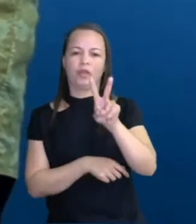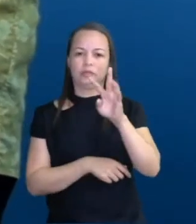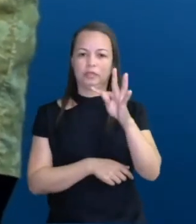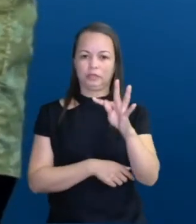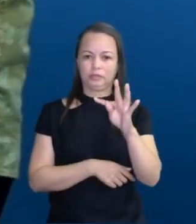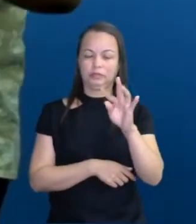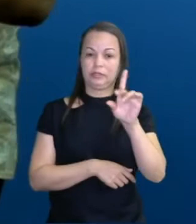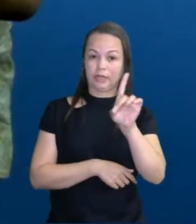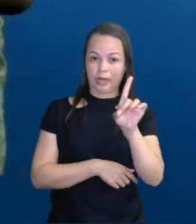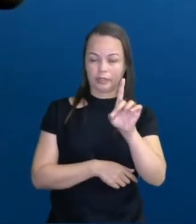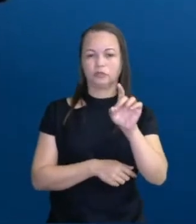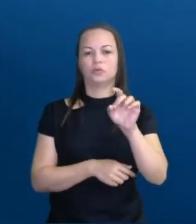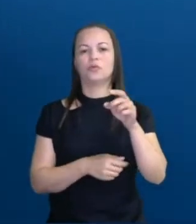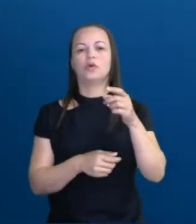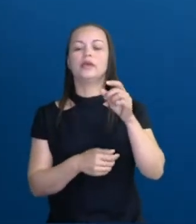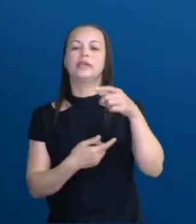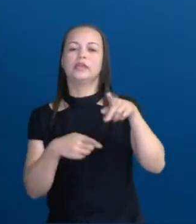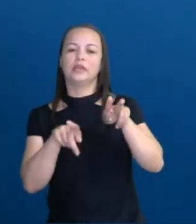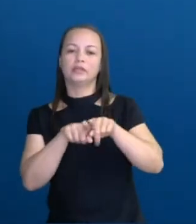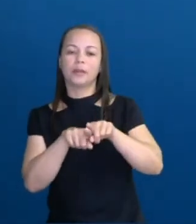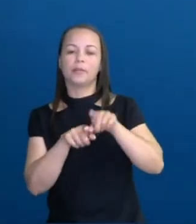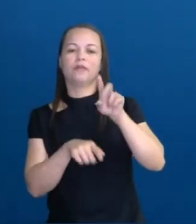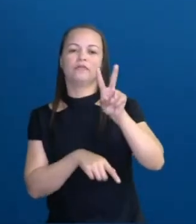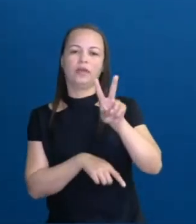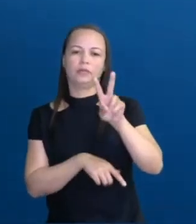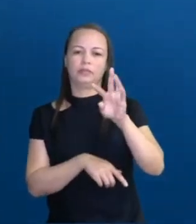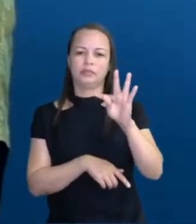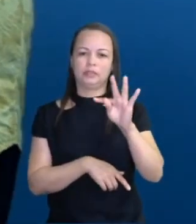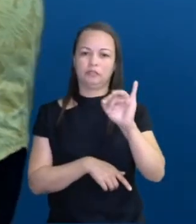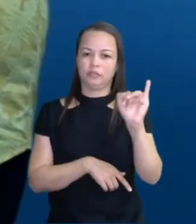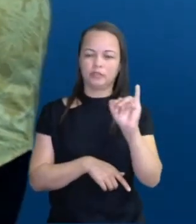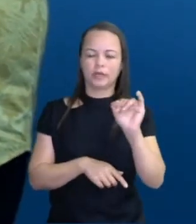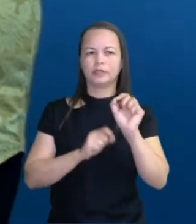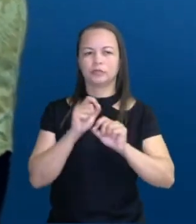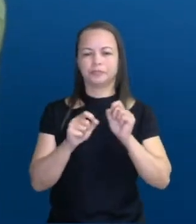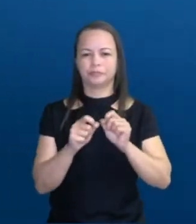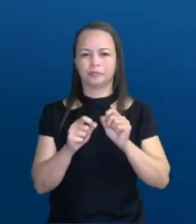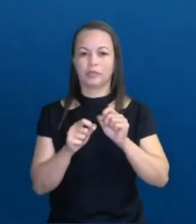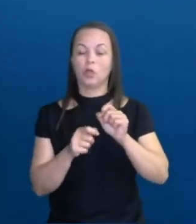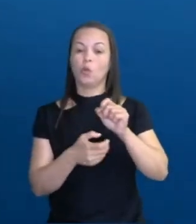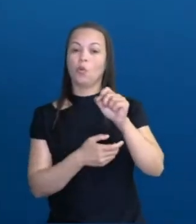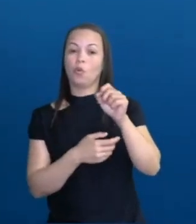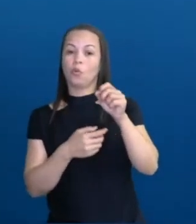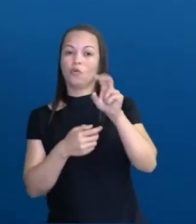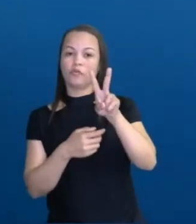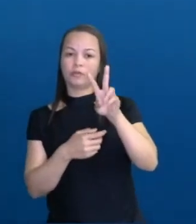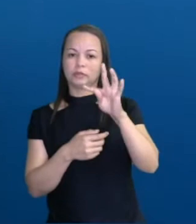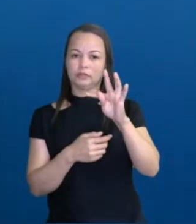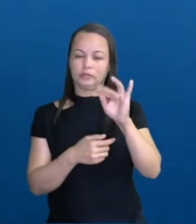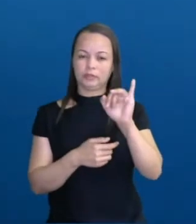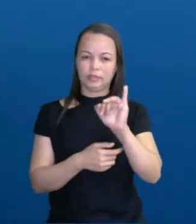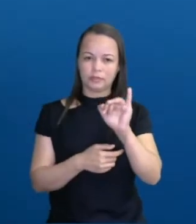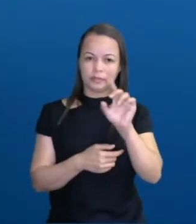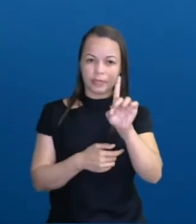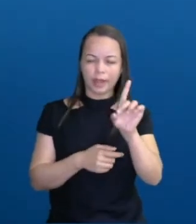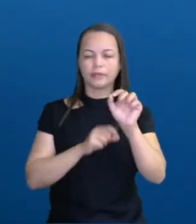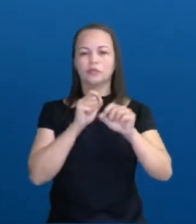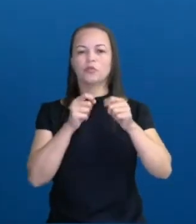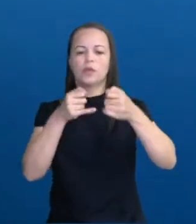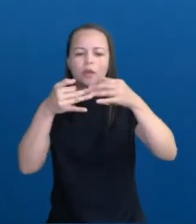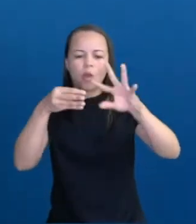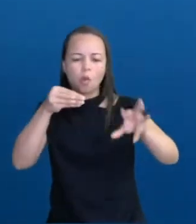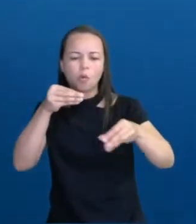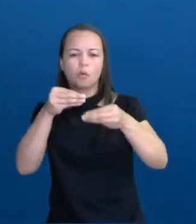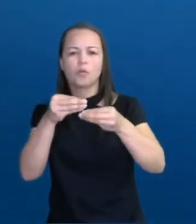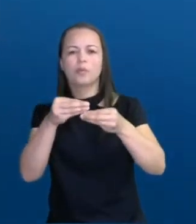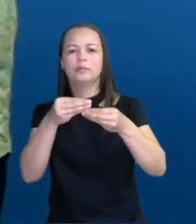transitivo indireto os verbos transitivos diretos são verbos que precisam de um complemento para que as